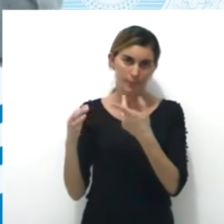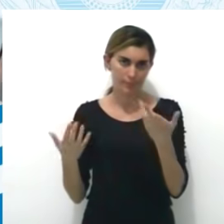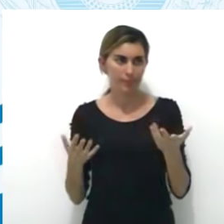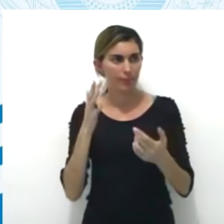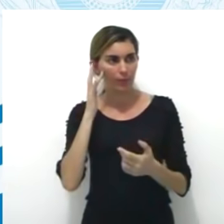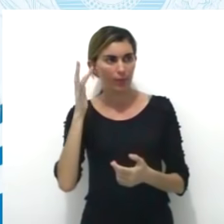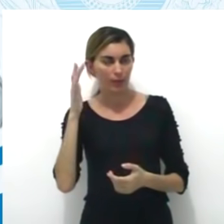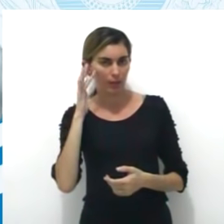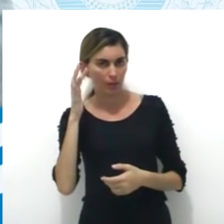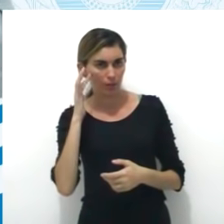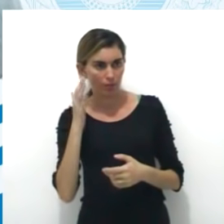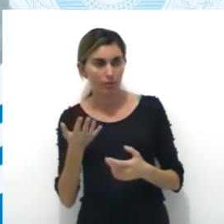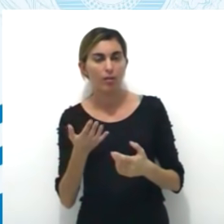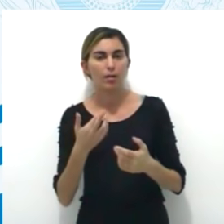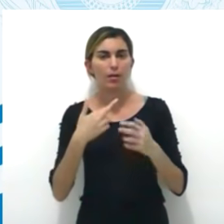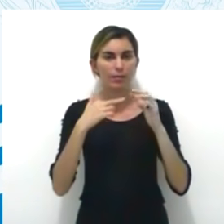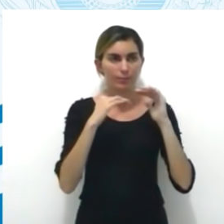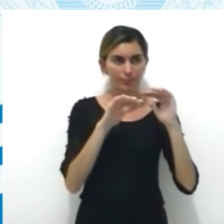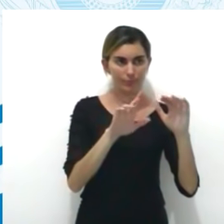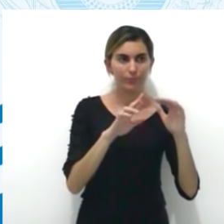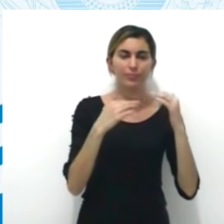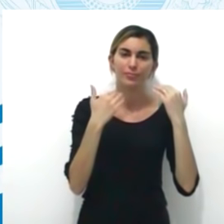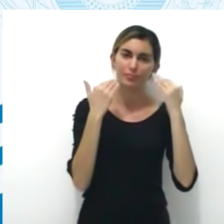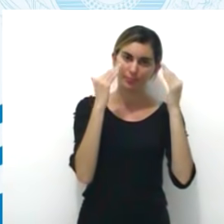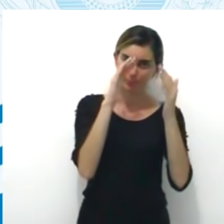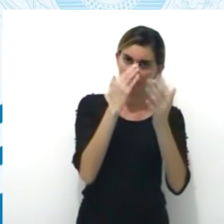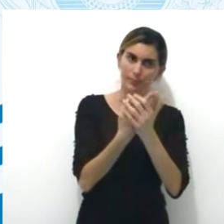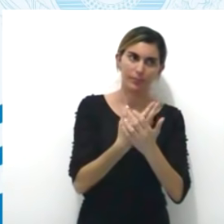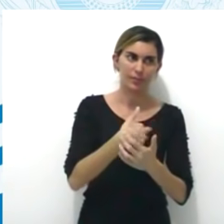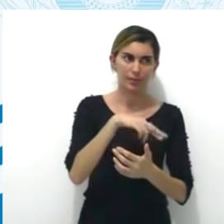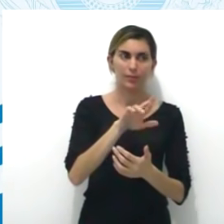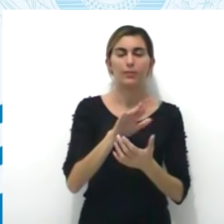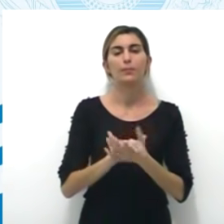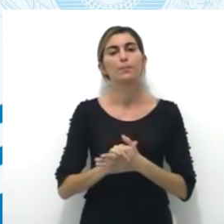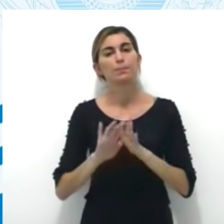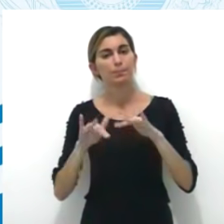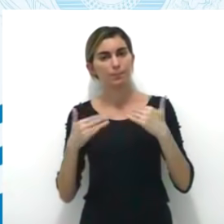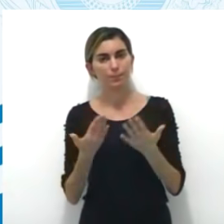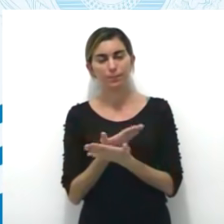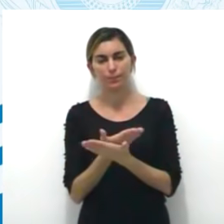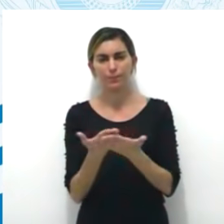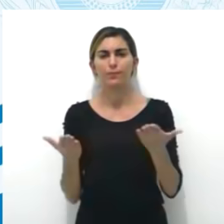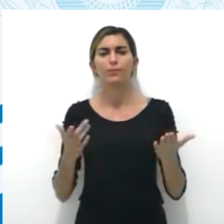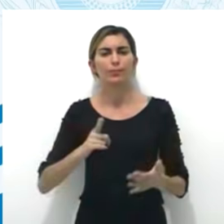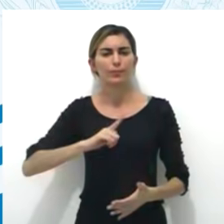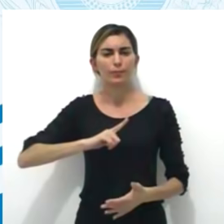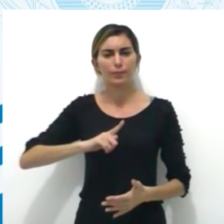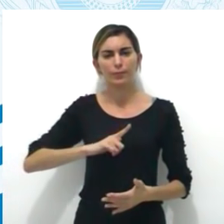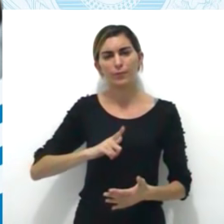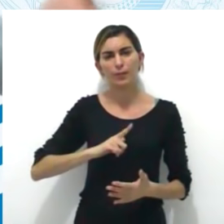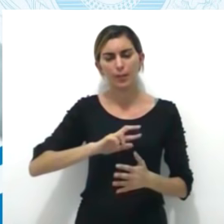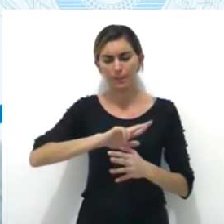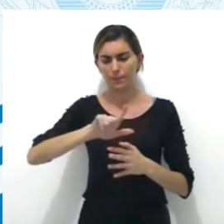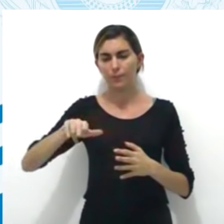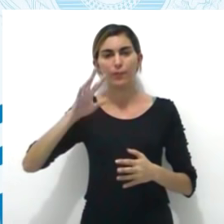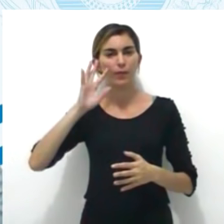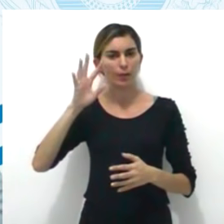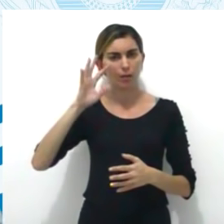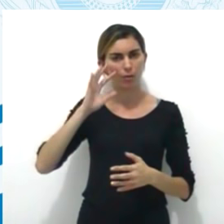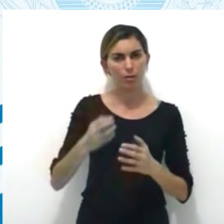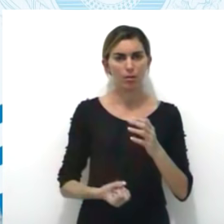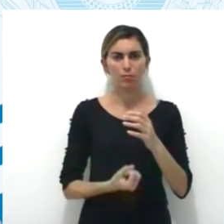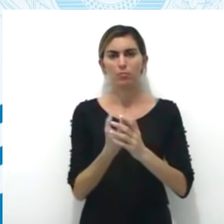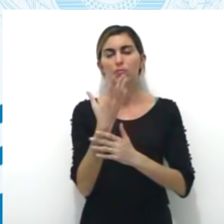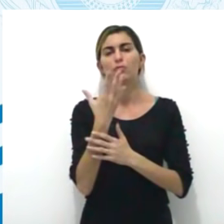outra teoria se baseia simplesmente em crença religiosa. Então vocês vão ter aí, entre as